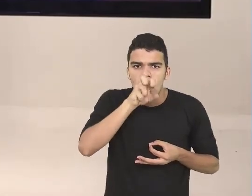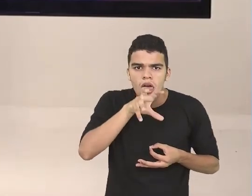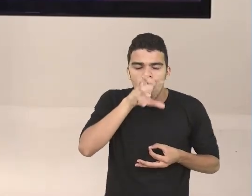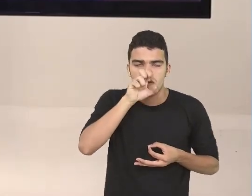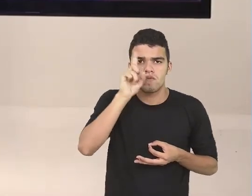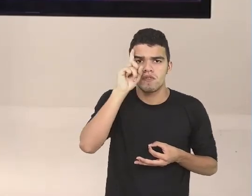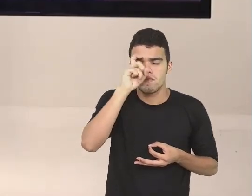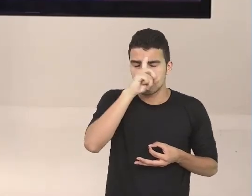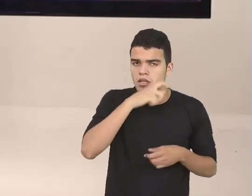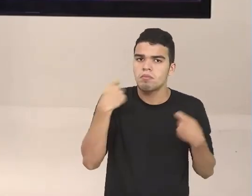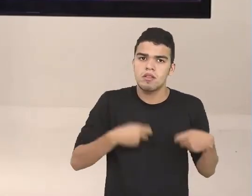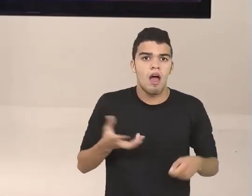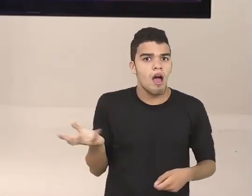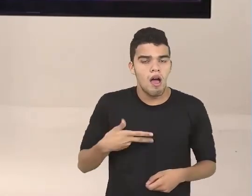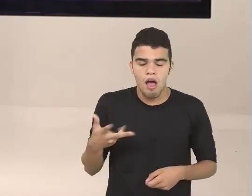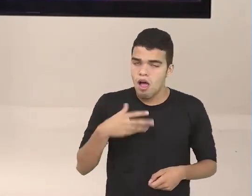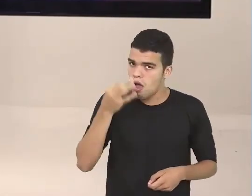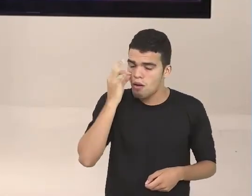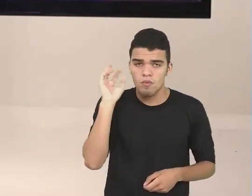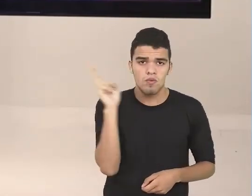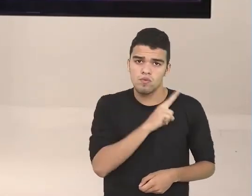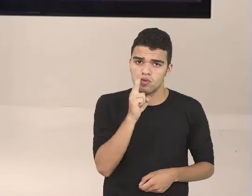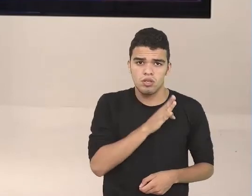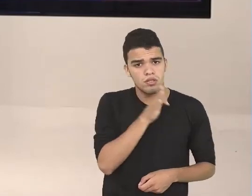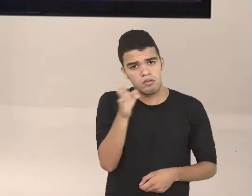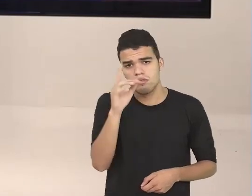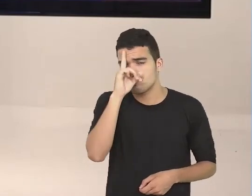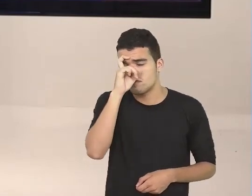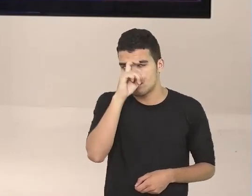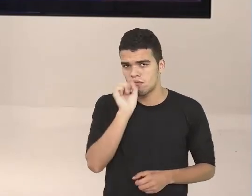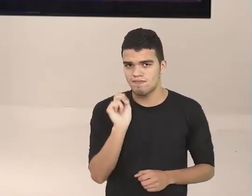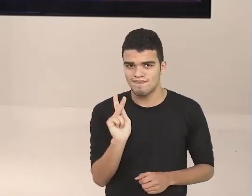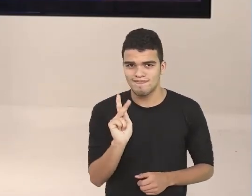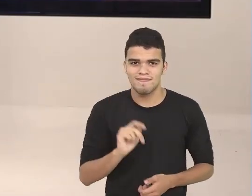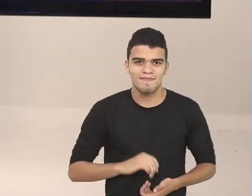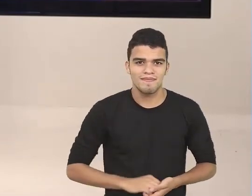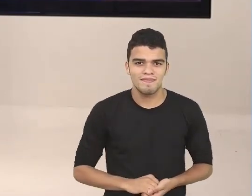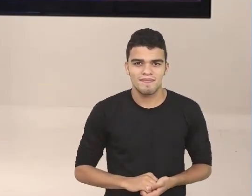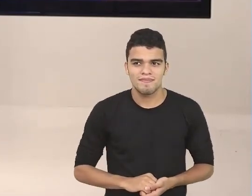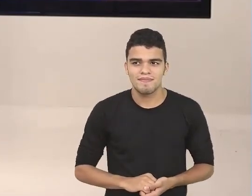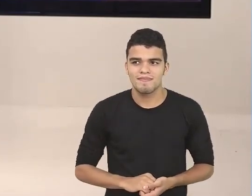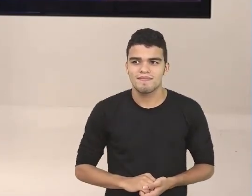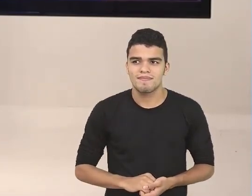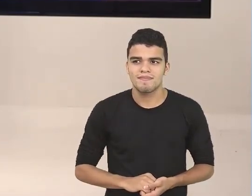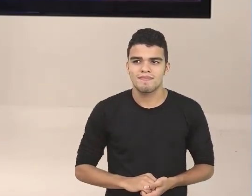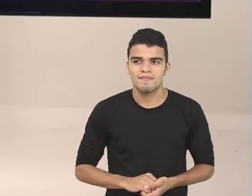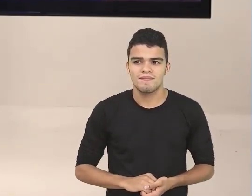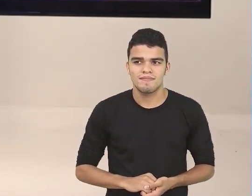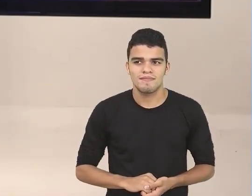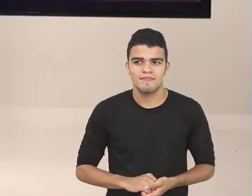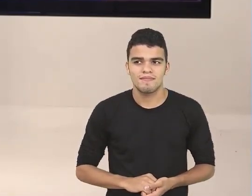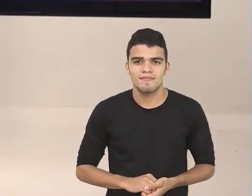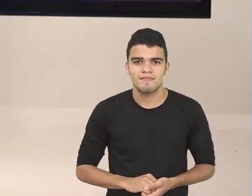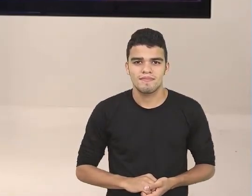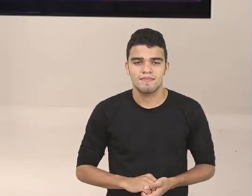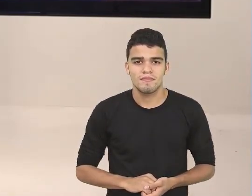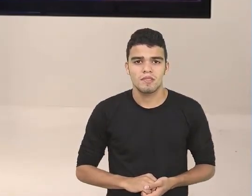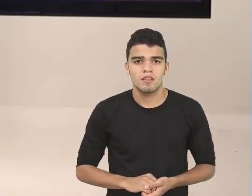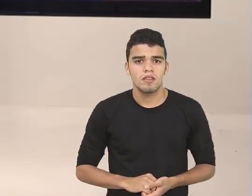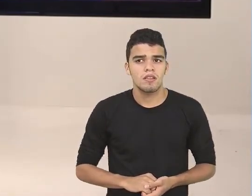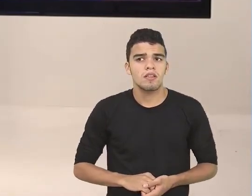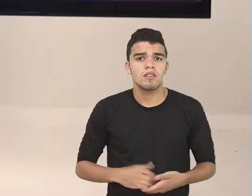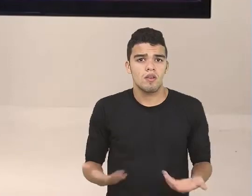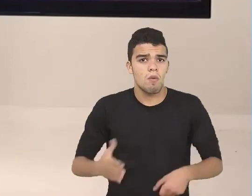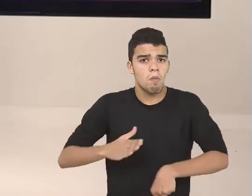unidade de saúde de forma urgente, tá ok? Quando tossir, você deve cobrir a boca